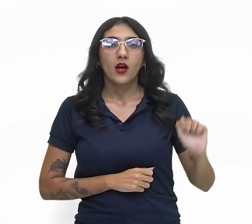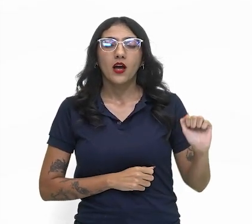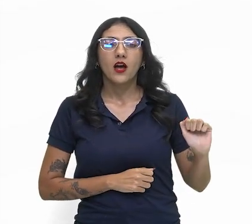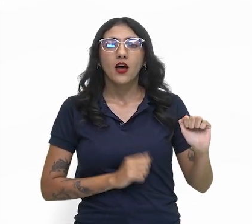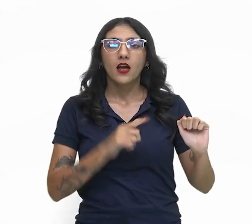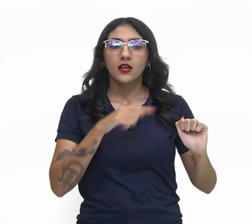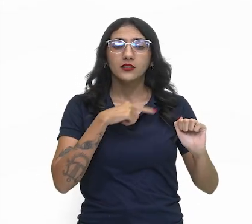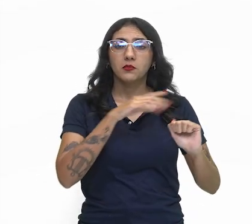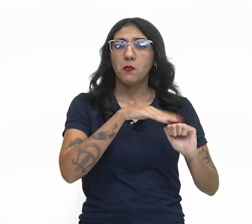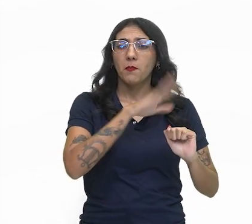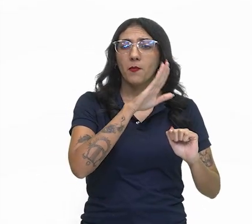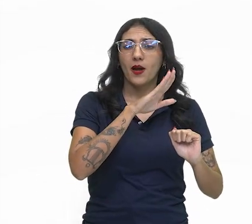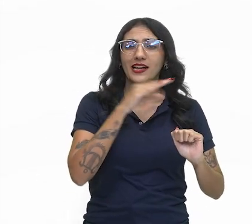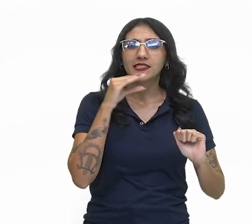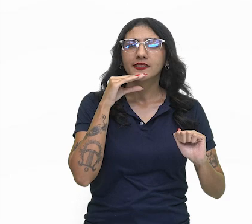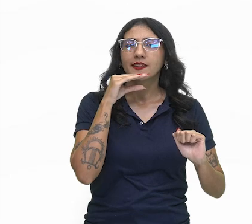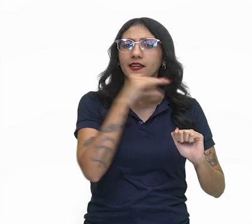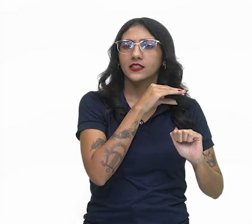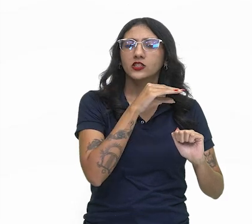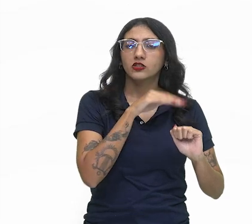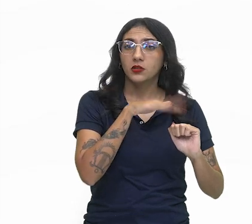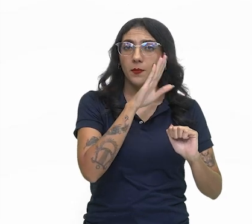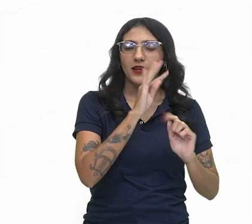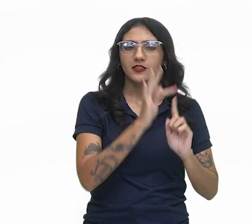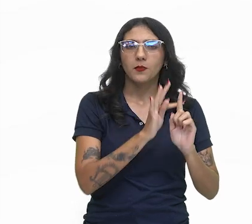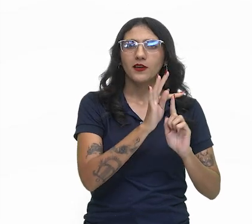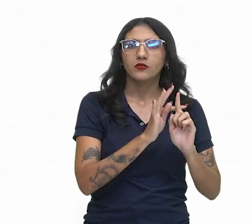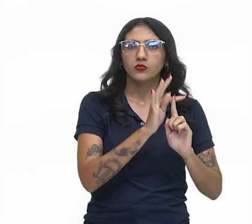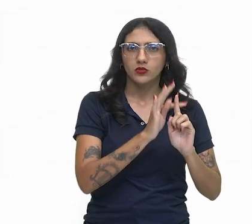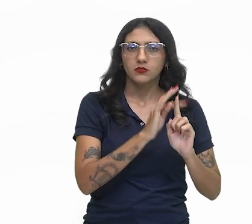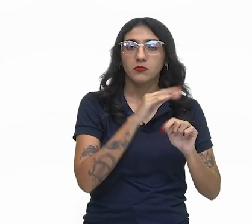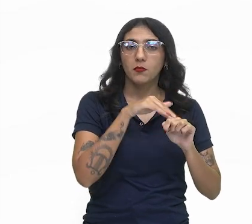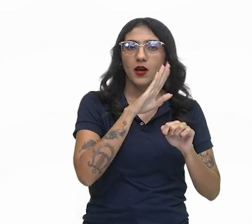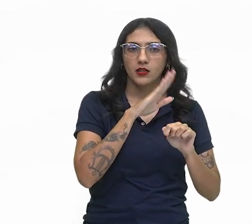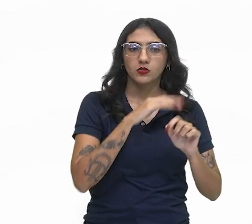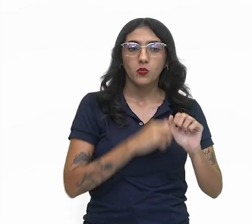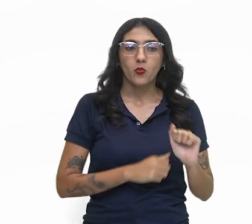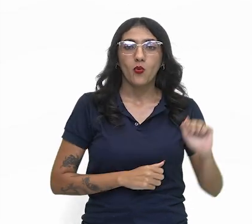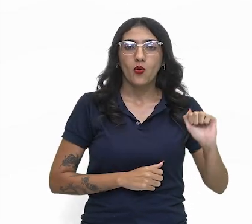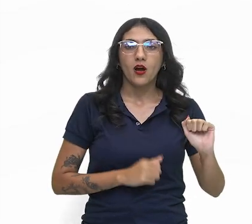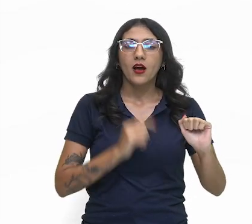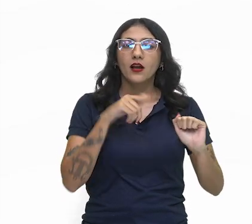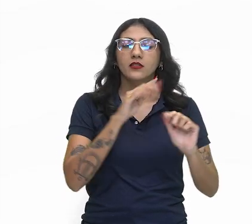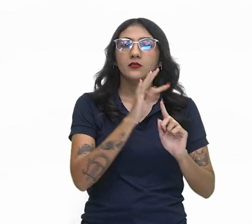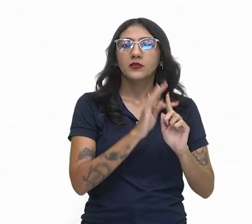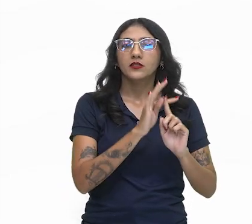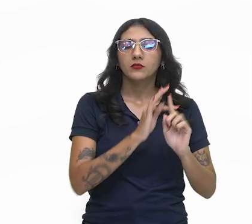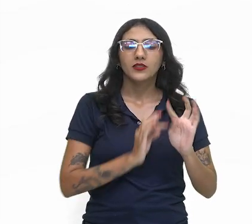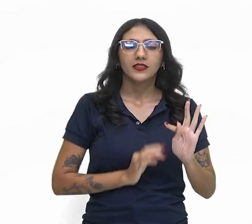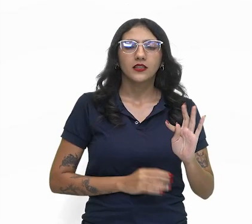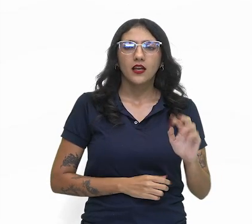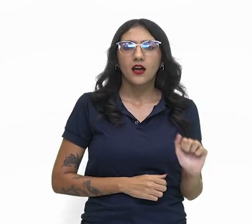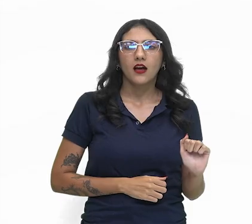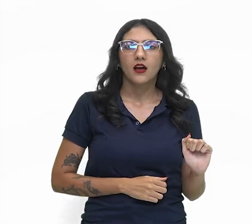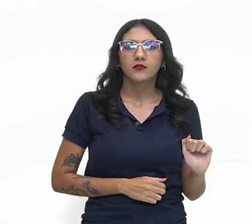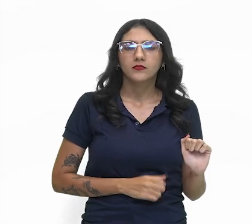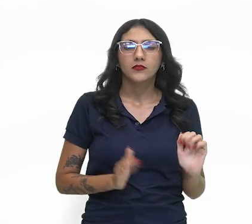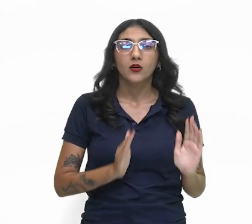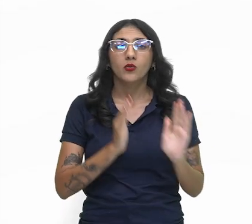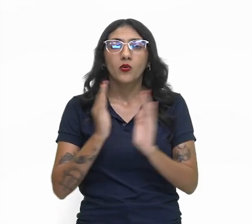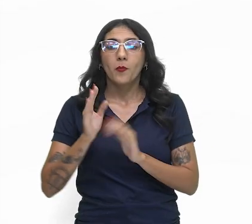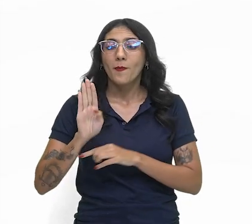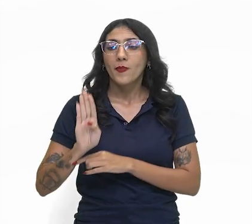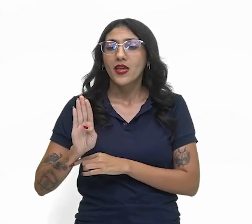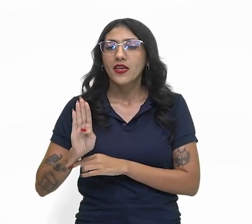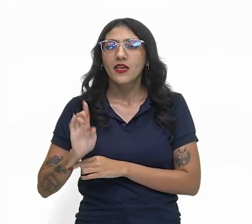mais quente, está com maior temperatura do que o outro. O corpo A tem uma temperatura TA e o corpo B